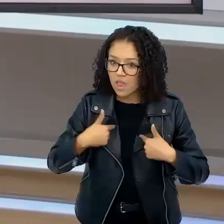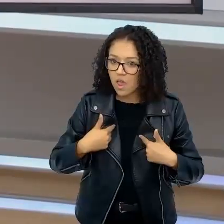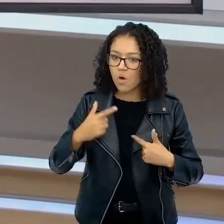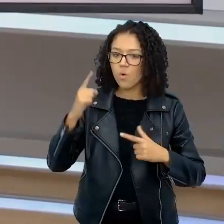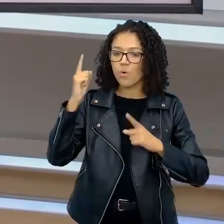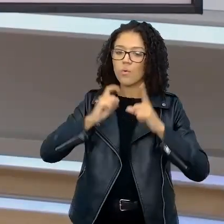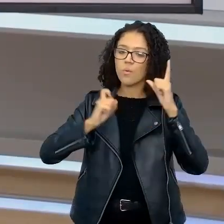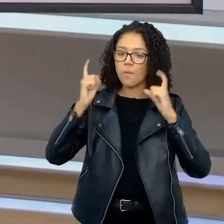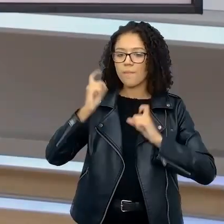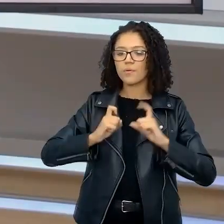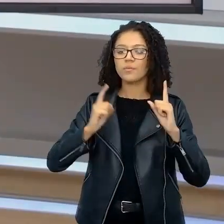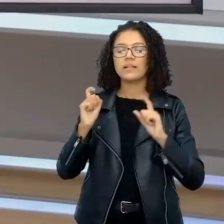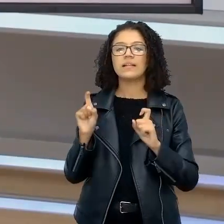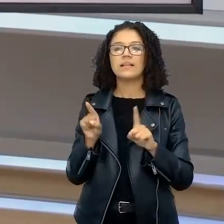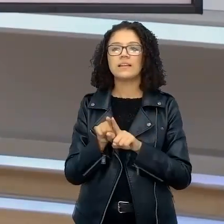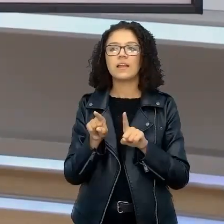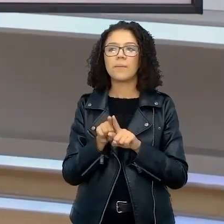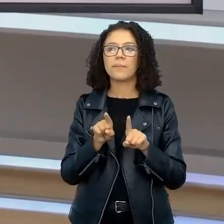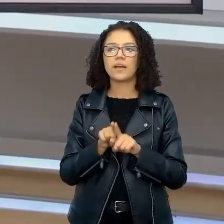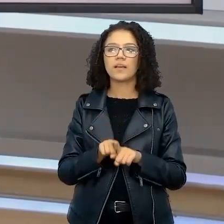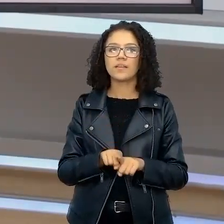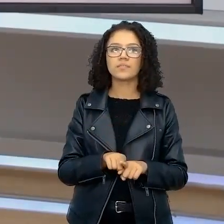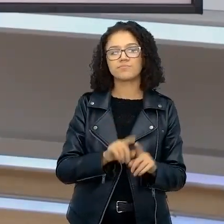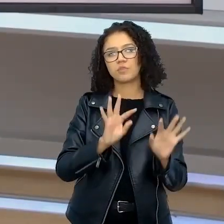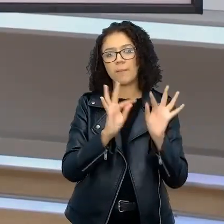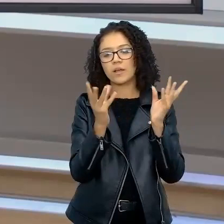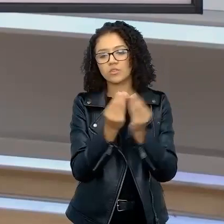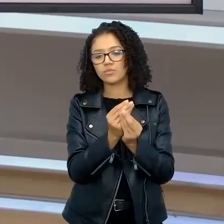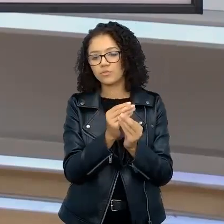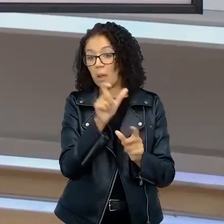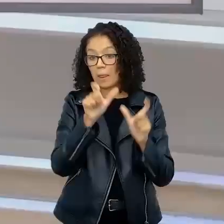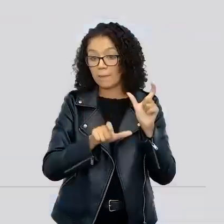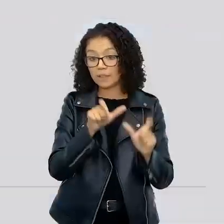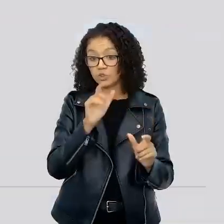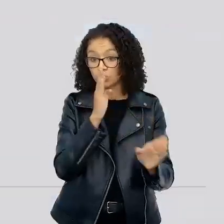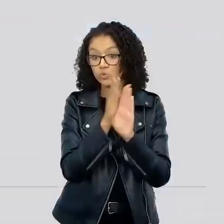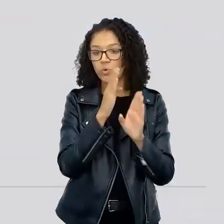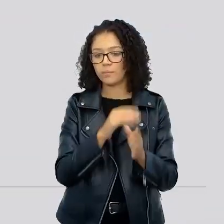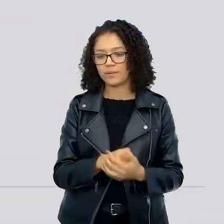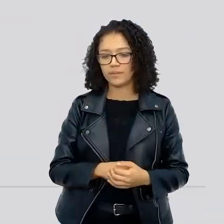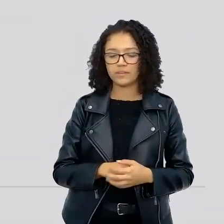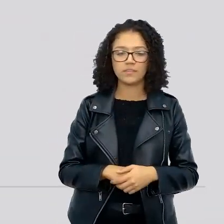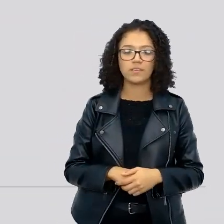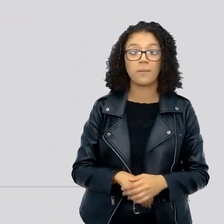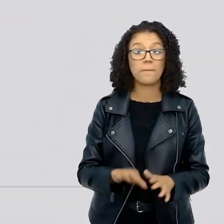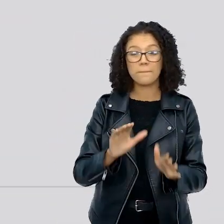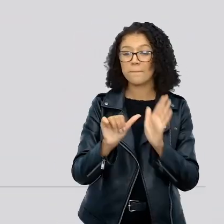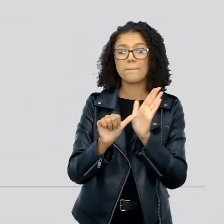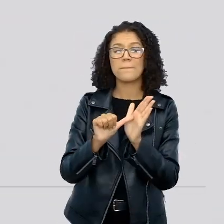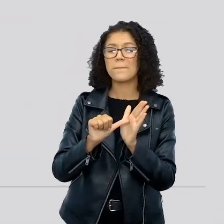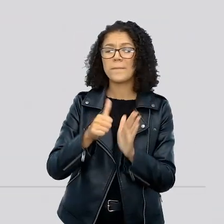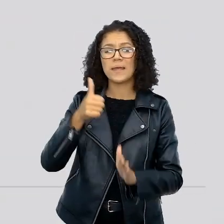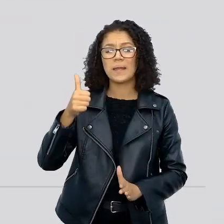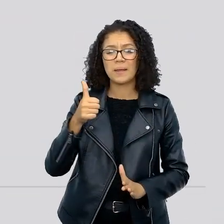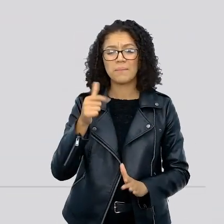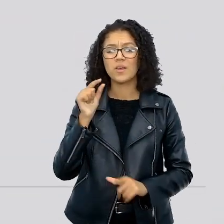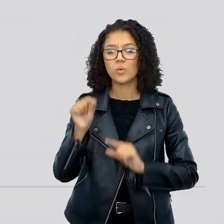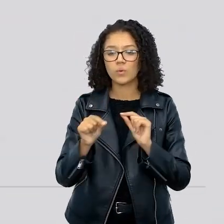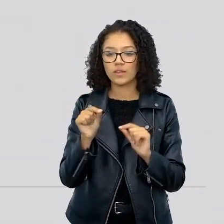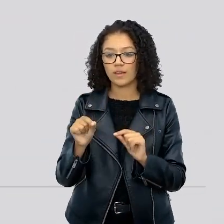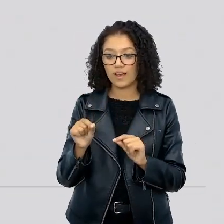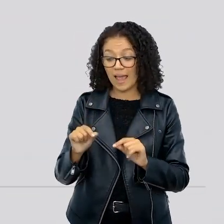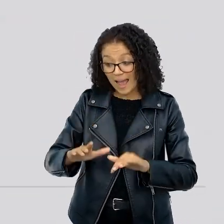à identificação ao suspeito, o que a gente pode fazer nessas situações? A primeira coisa, o essencial, é a gente acolher